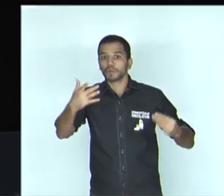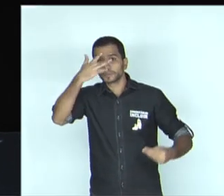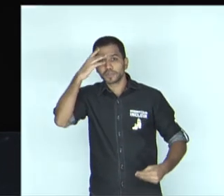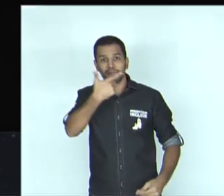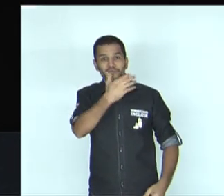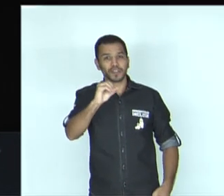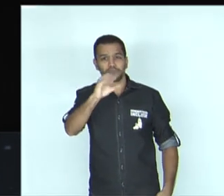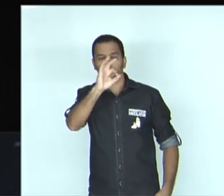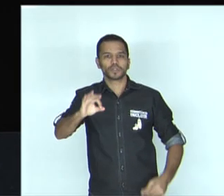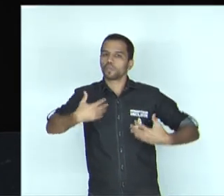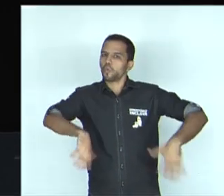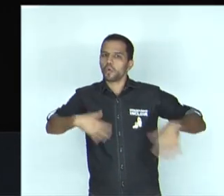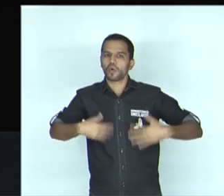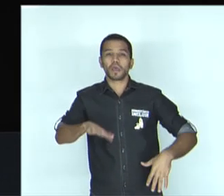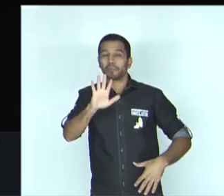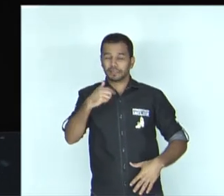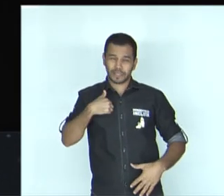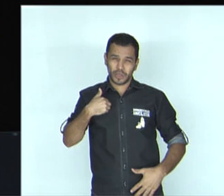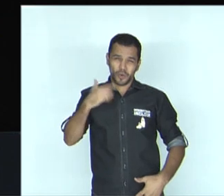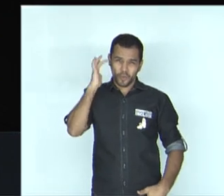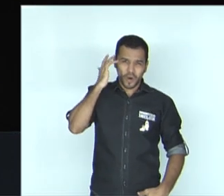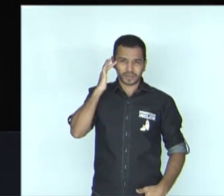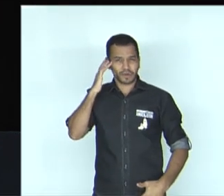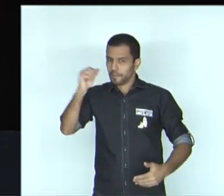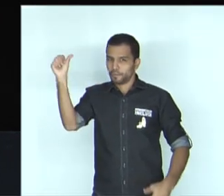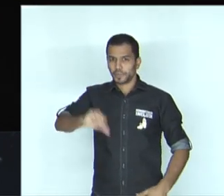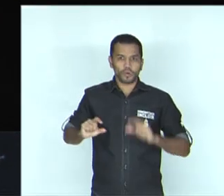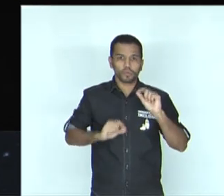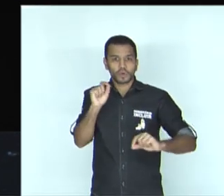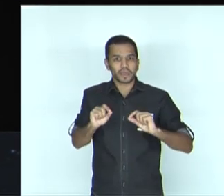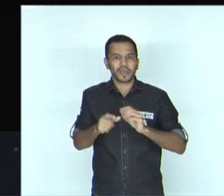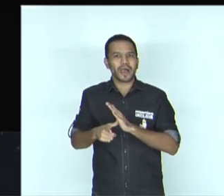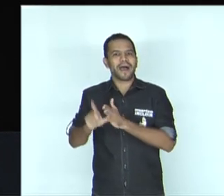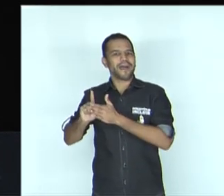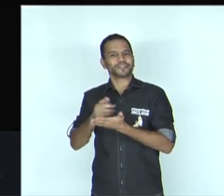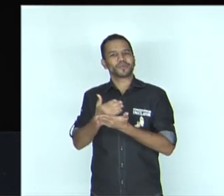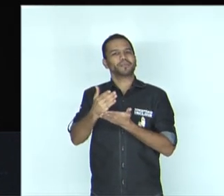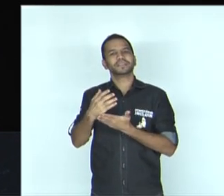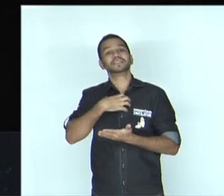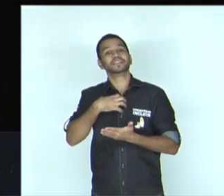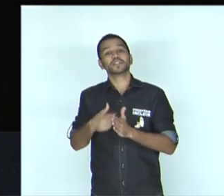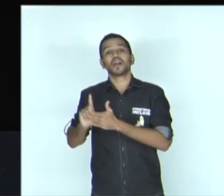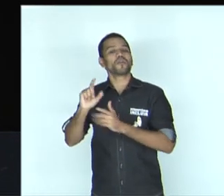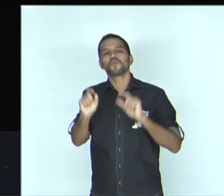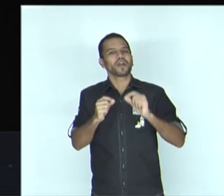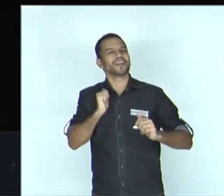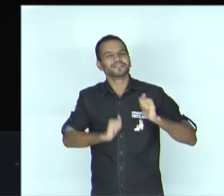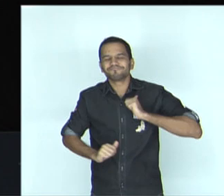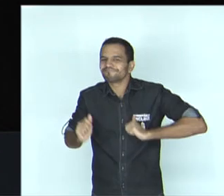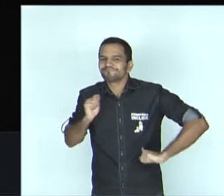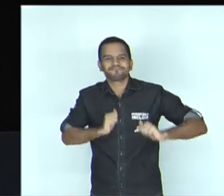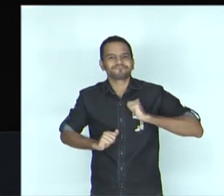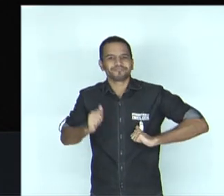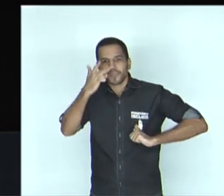ansiedade. Porque a ansiedade é que tem levado as pessoas à depressão. As pessoas não conseguem